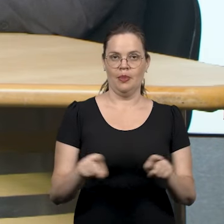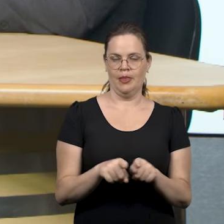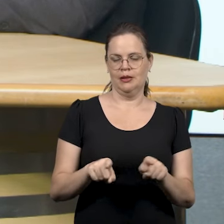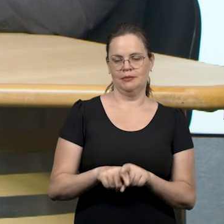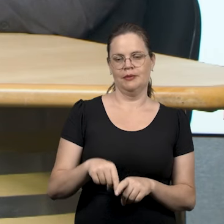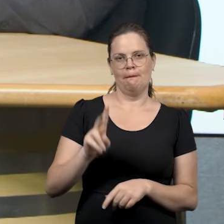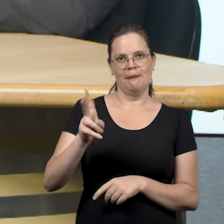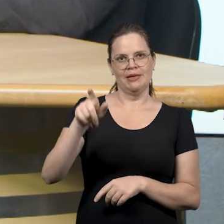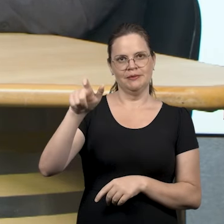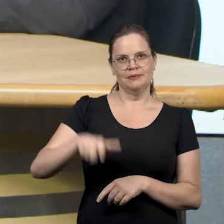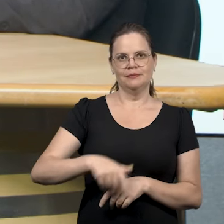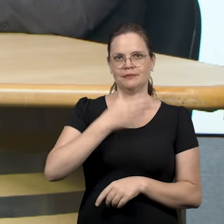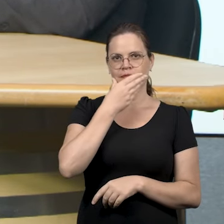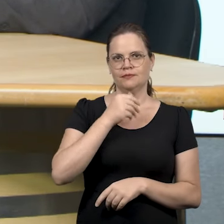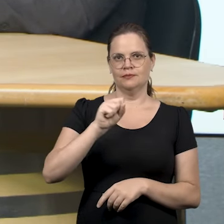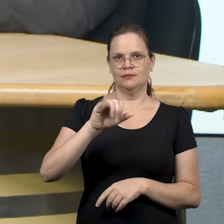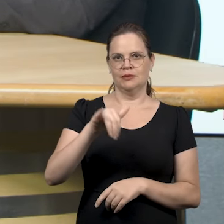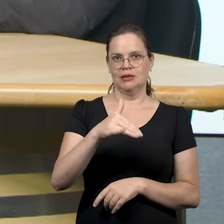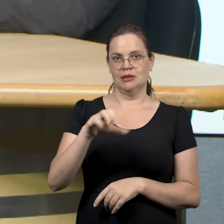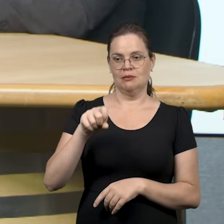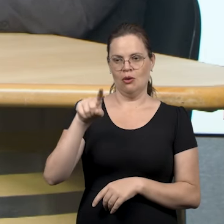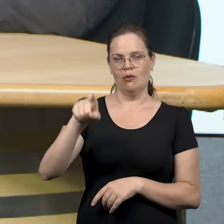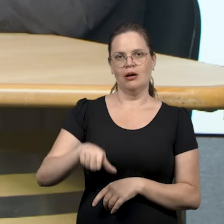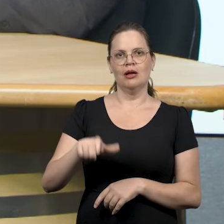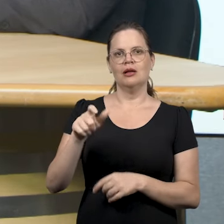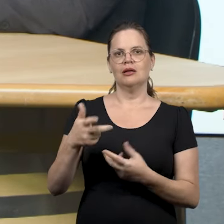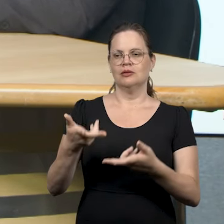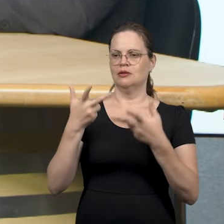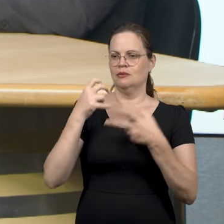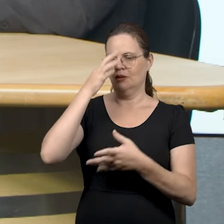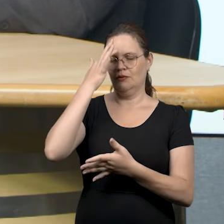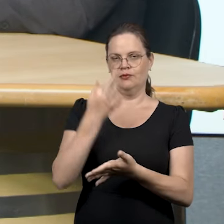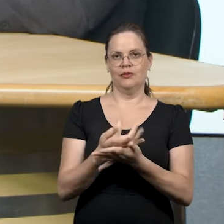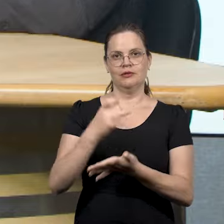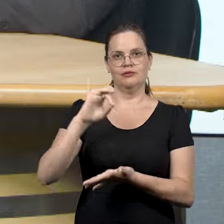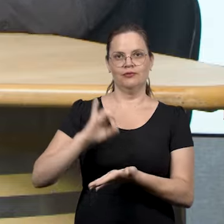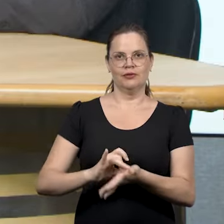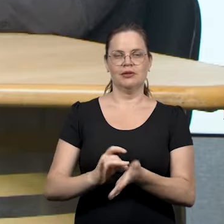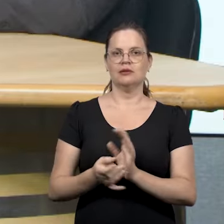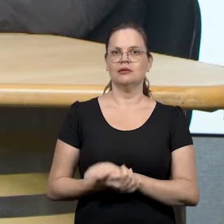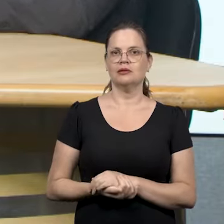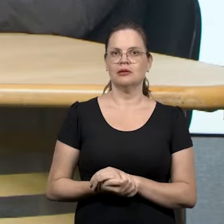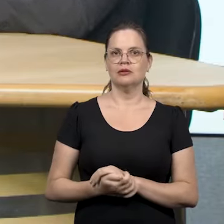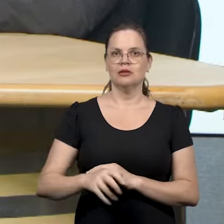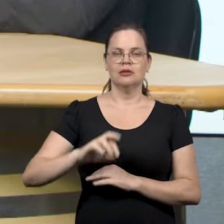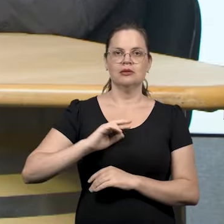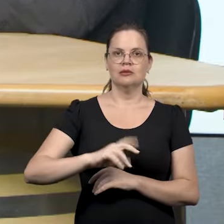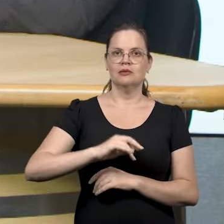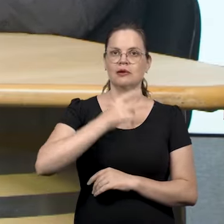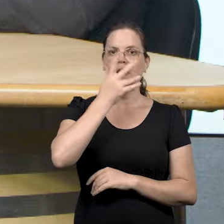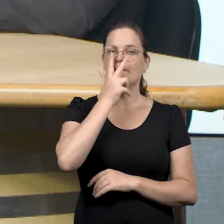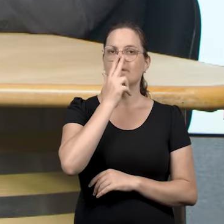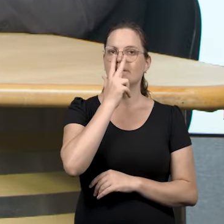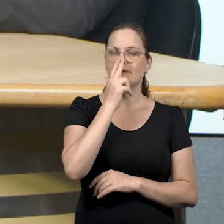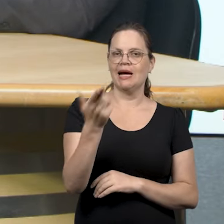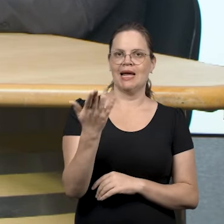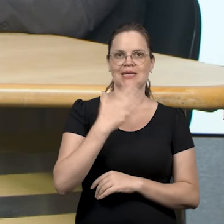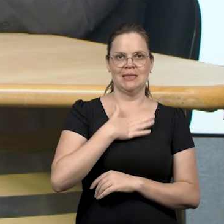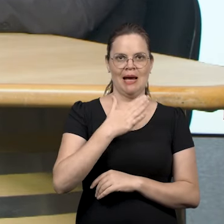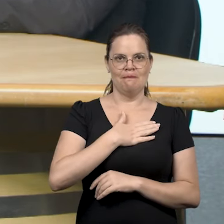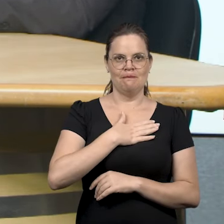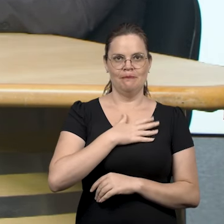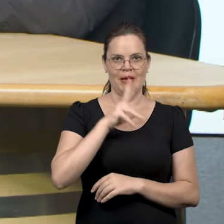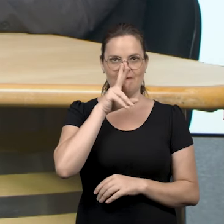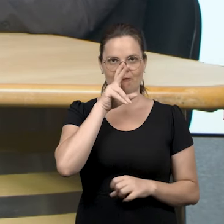nós observamos que a fé verdadeira, a fé genuína, ela não é gerada pela força, pela